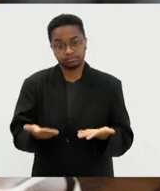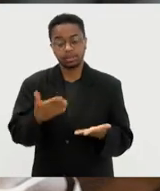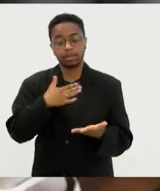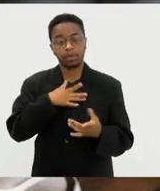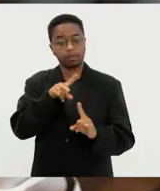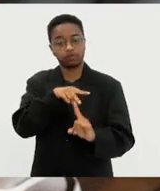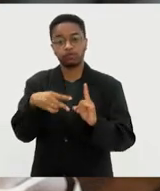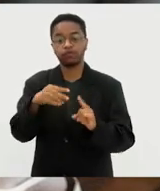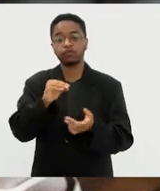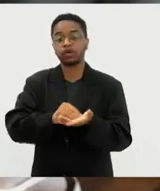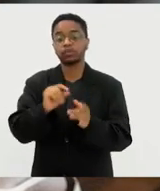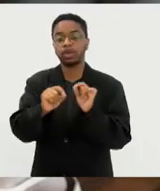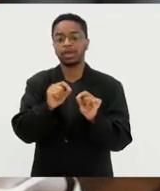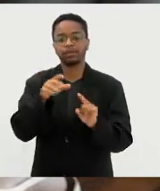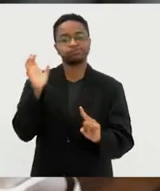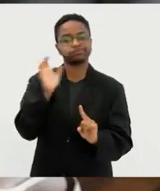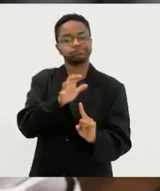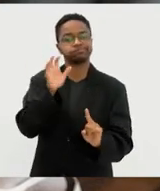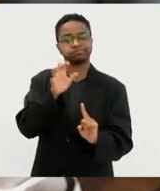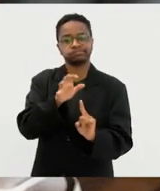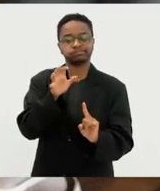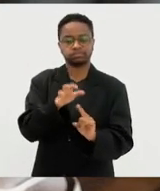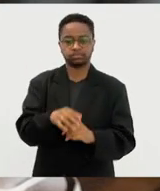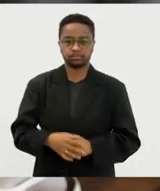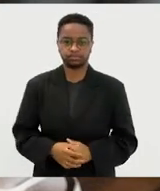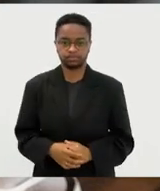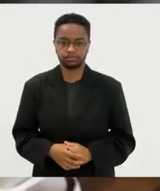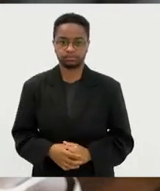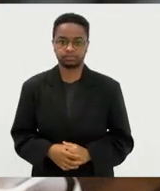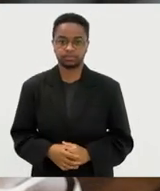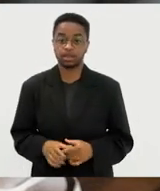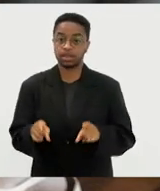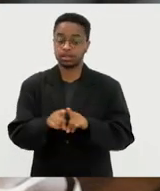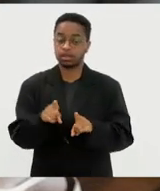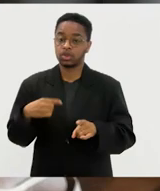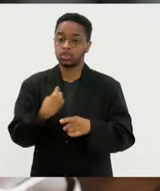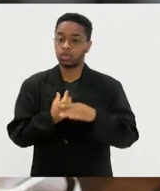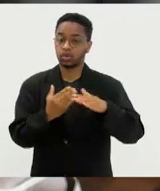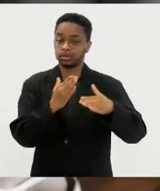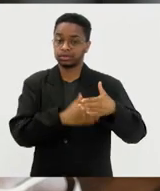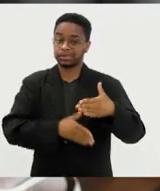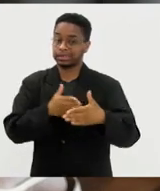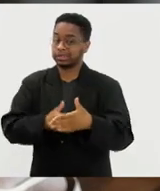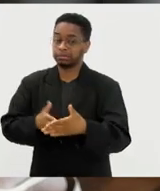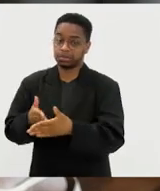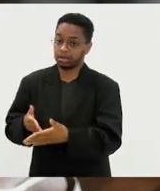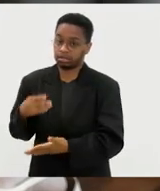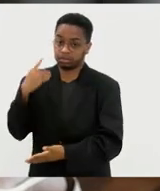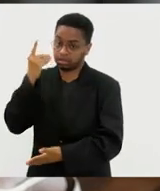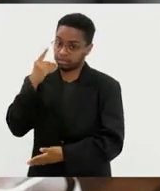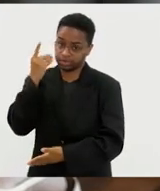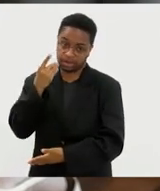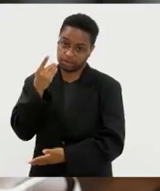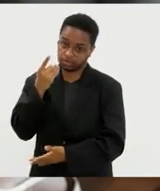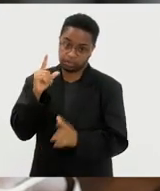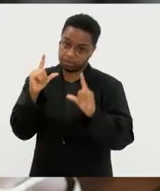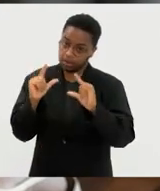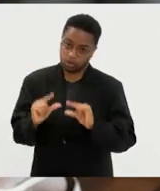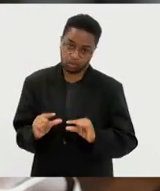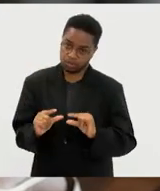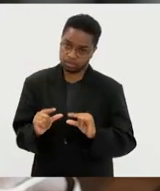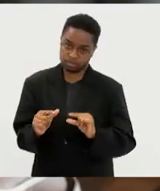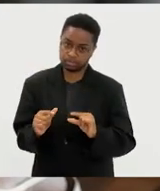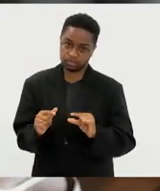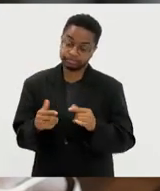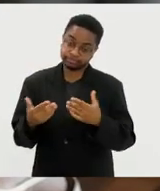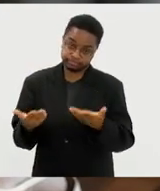pressão política também. Porque os nossos limites como deputado são menores do que o potencial que